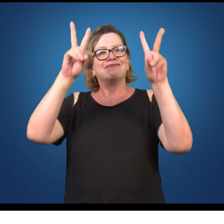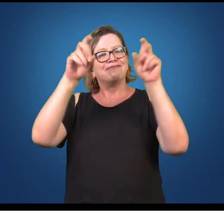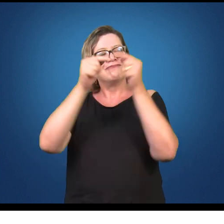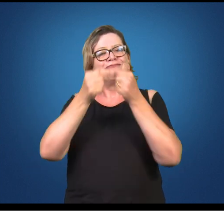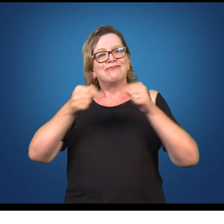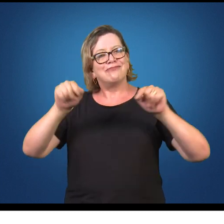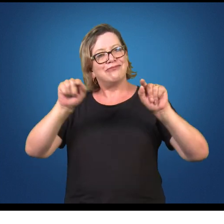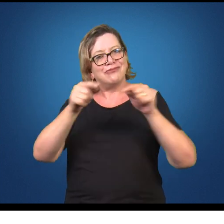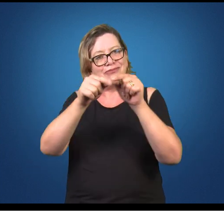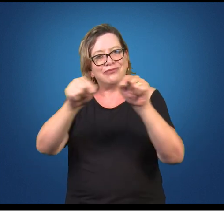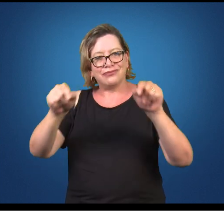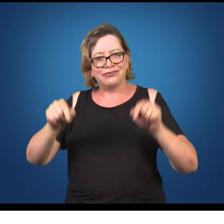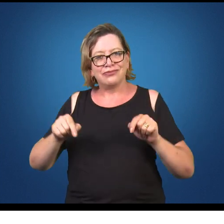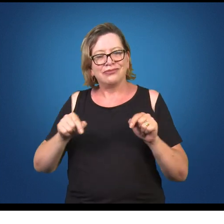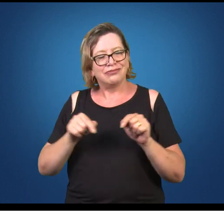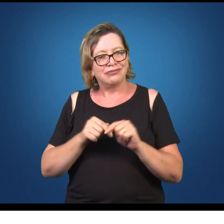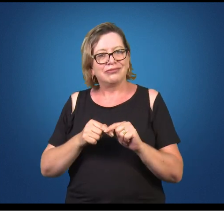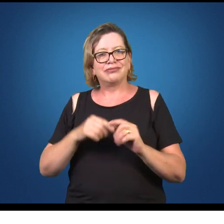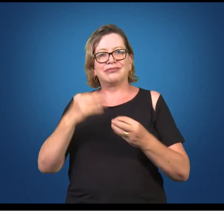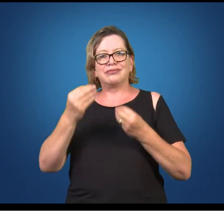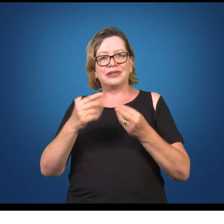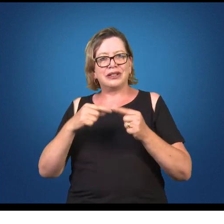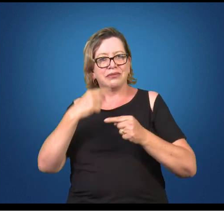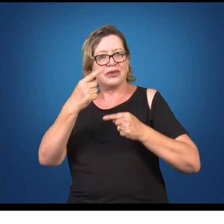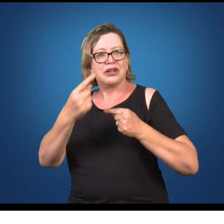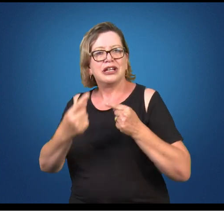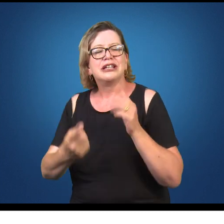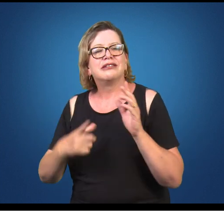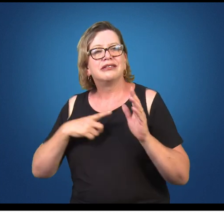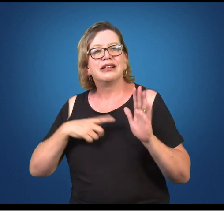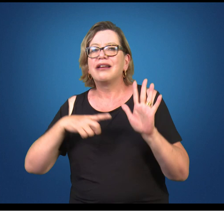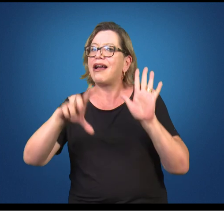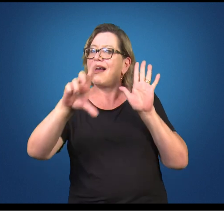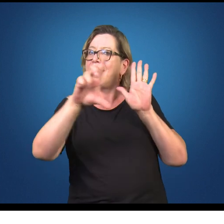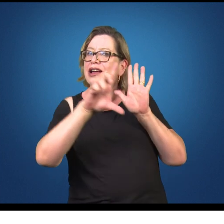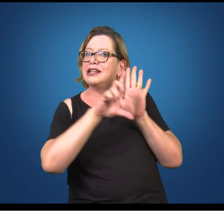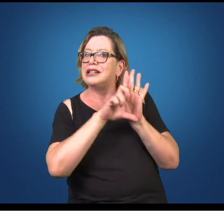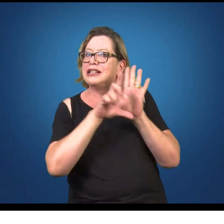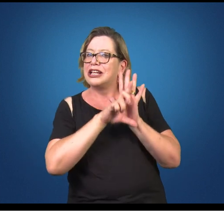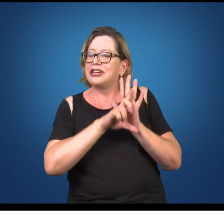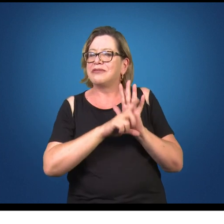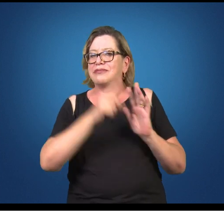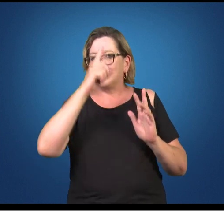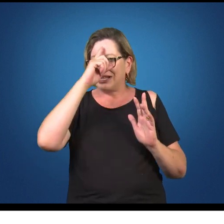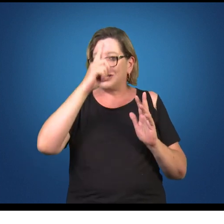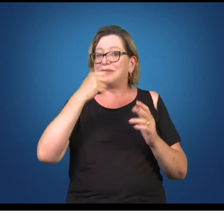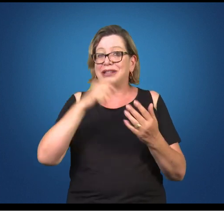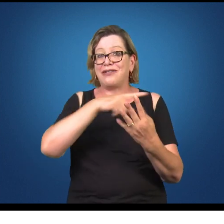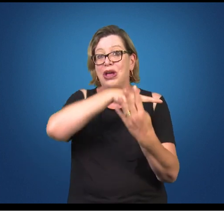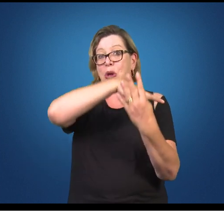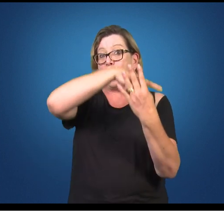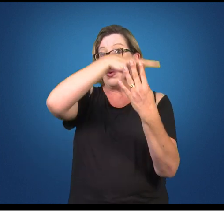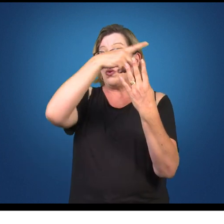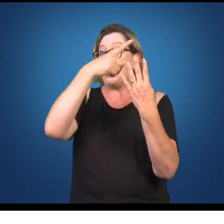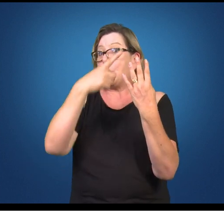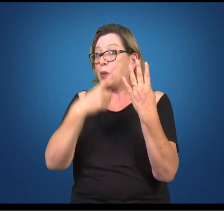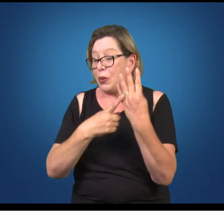aula. Posteriormente veio a lei falando que tinha que ter obrigatoriamente